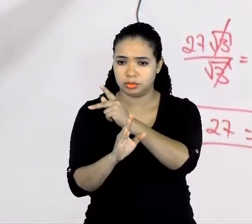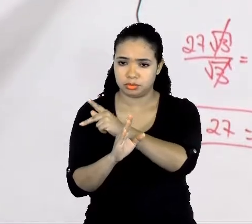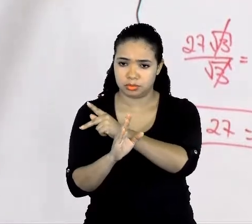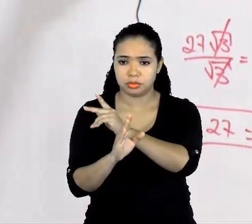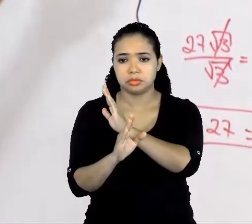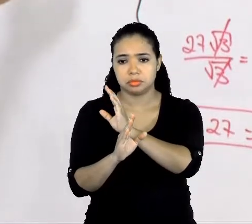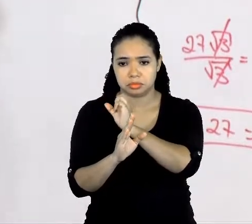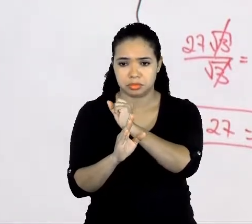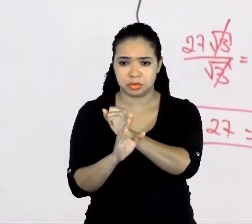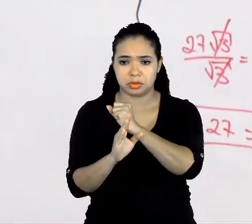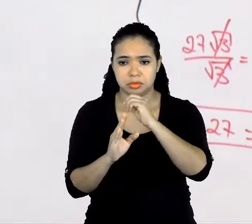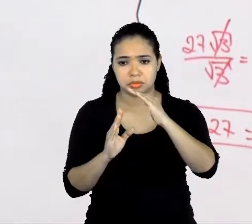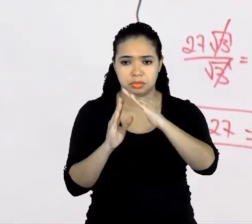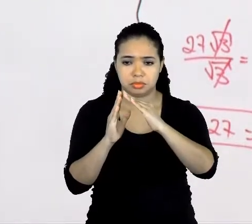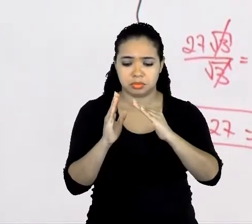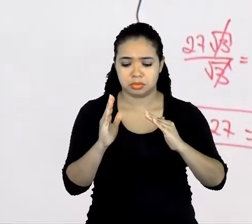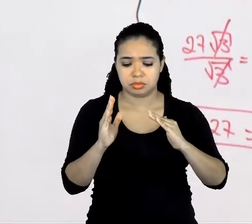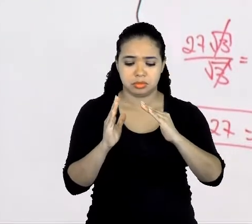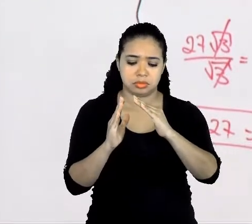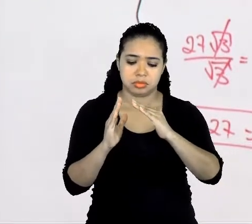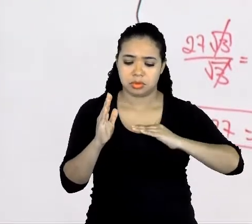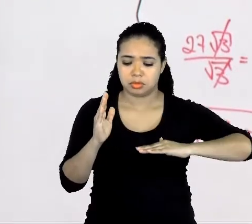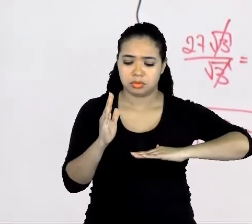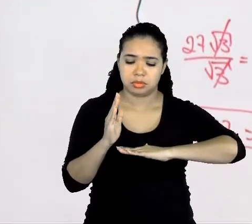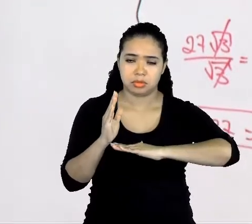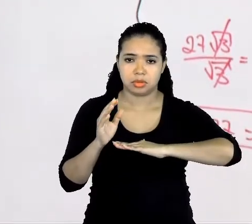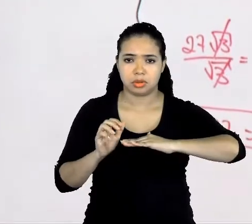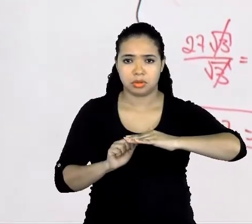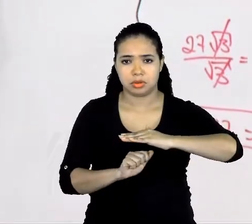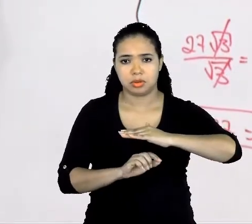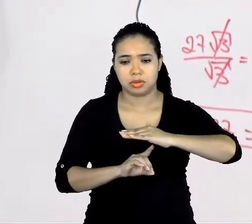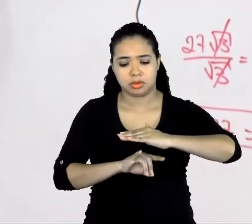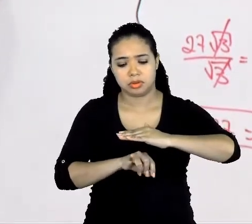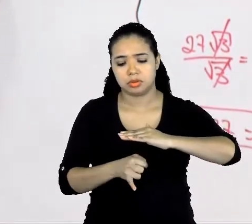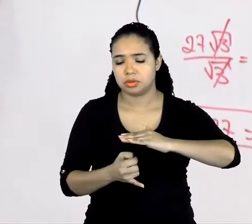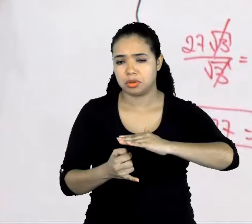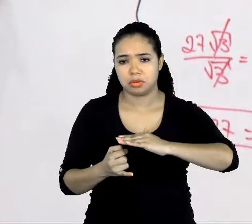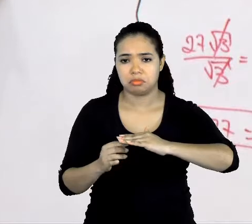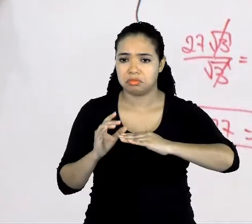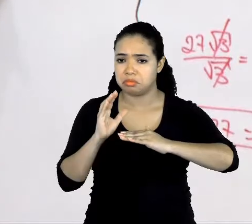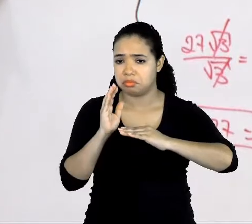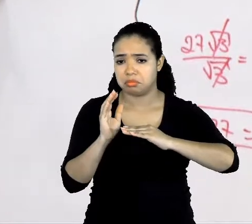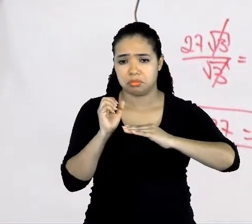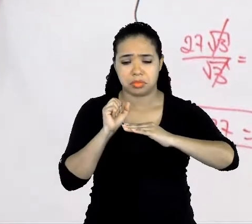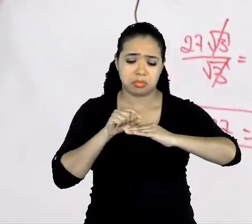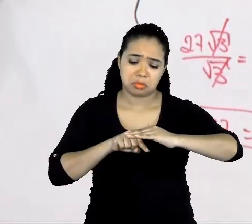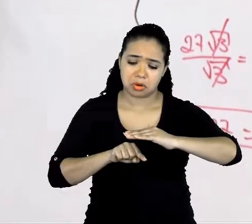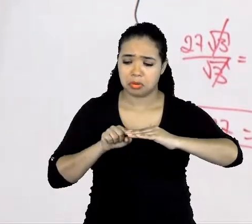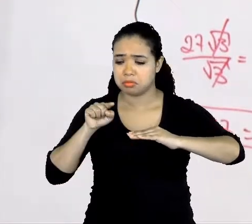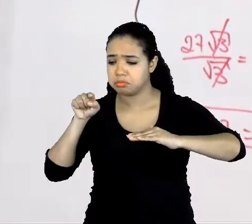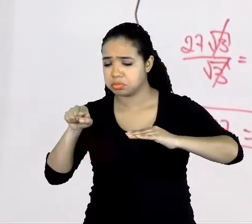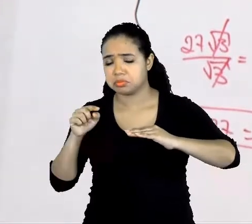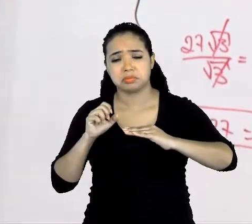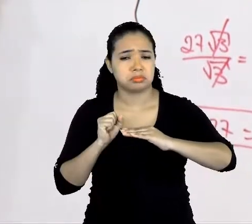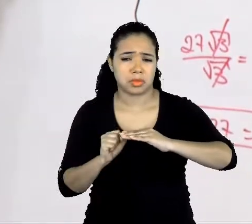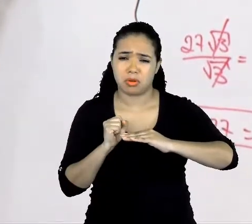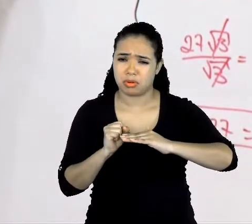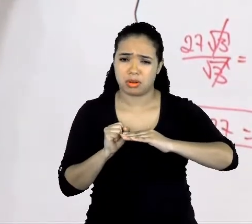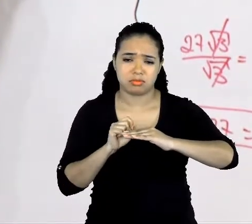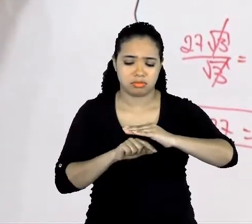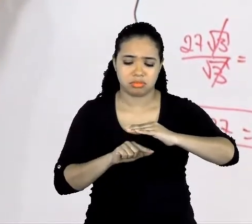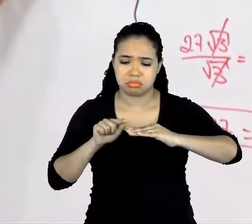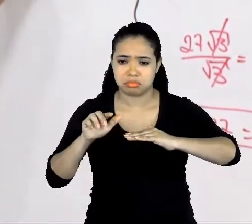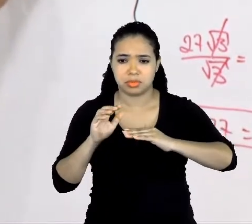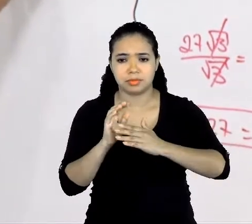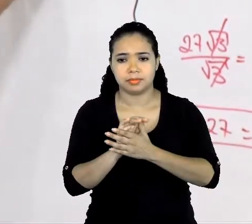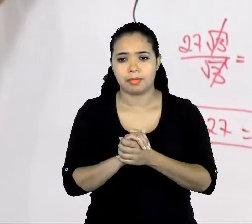usar o cosseno. Então, qualquer um deles. Cosseno de 30 é cateto